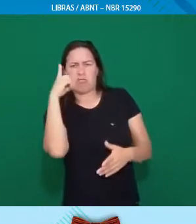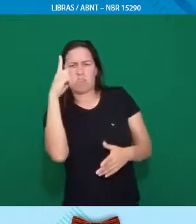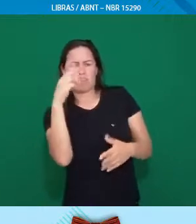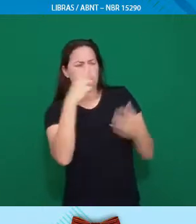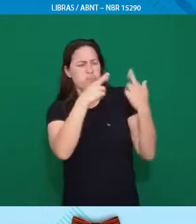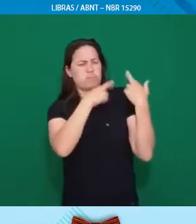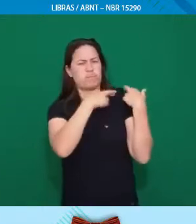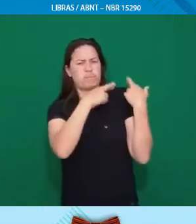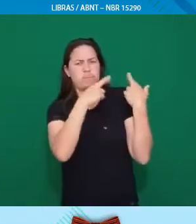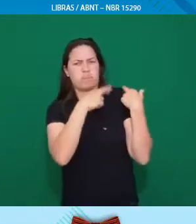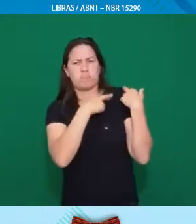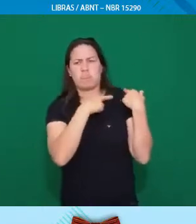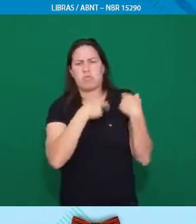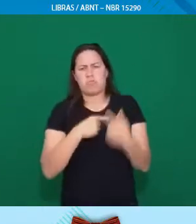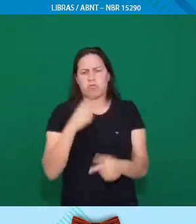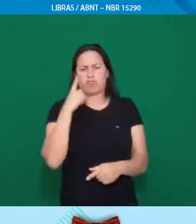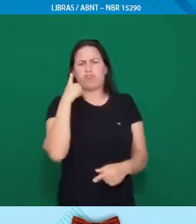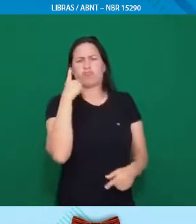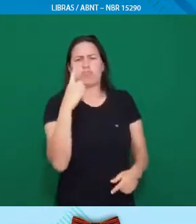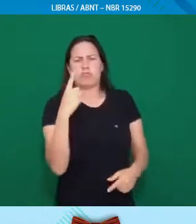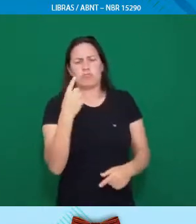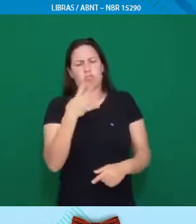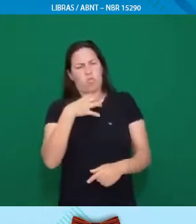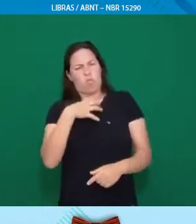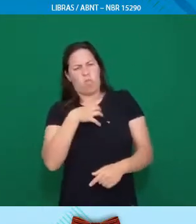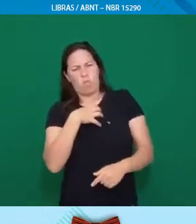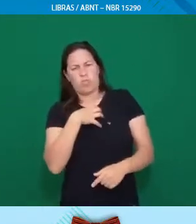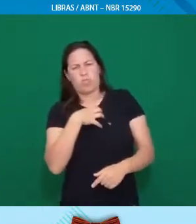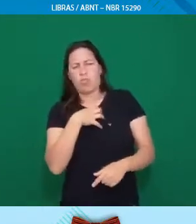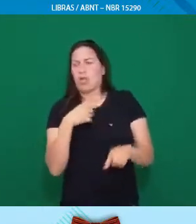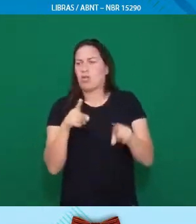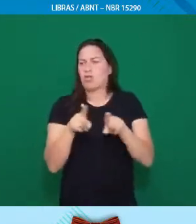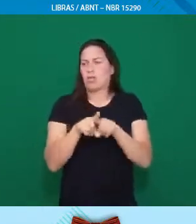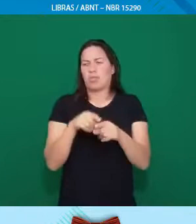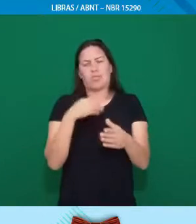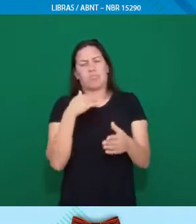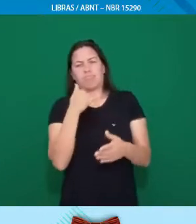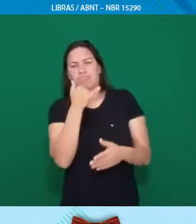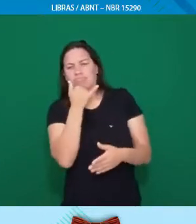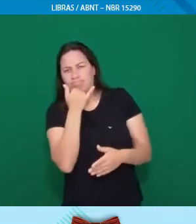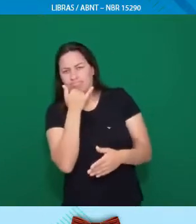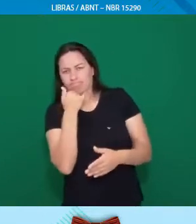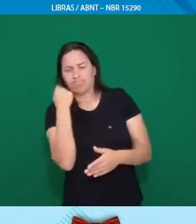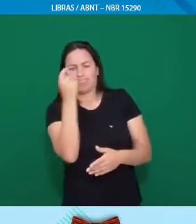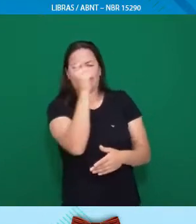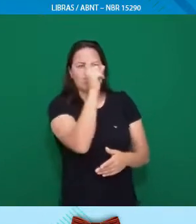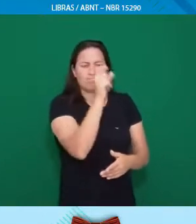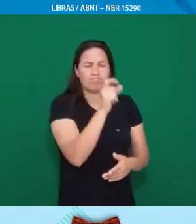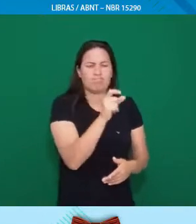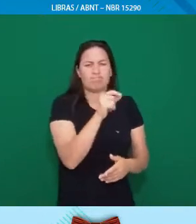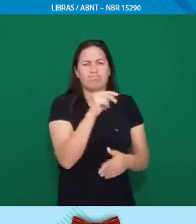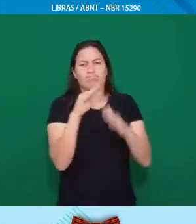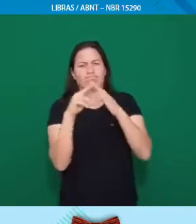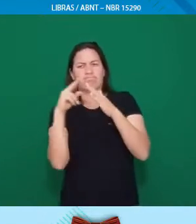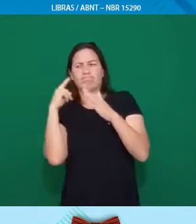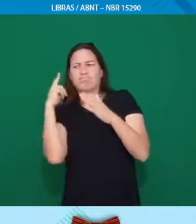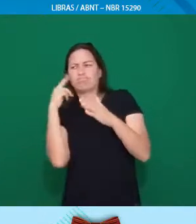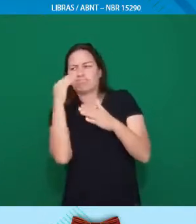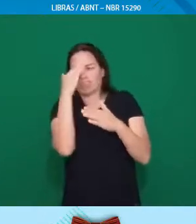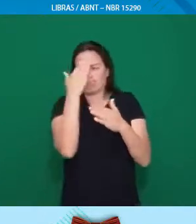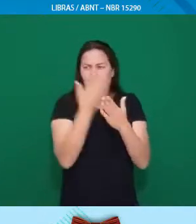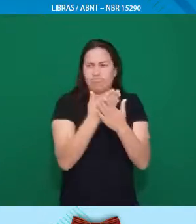serviço público é garantia de direitos mas em muitos momentos eu também falei enquanto cidadão enquanto a gente